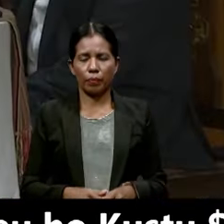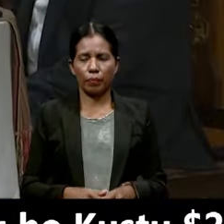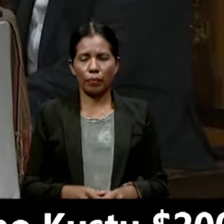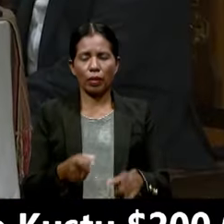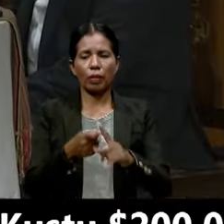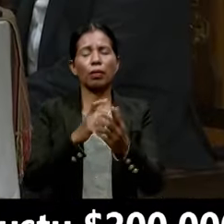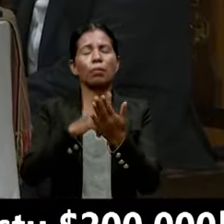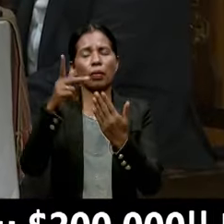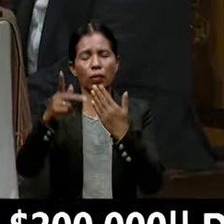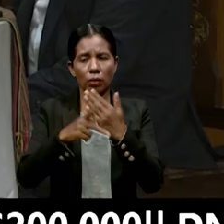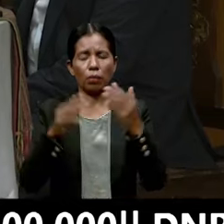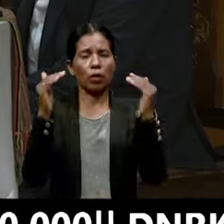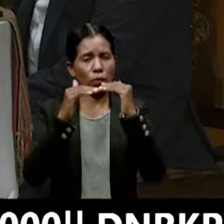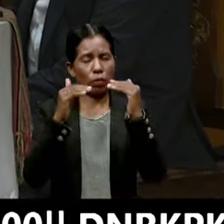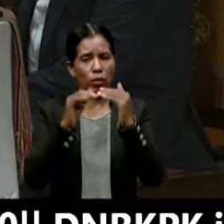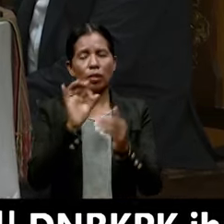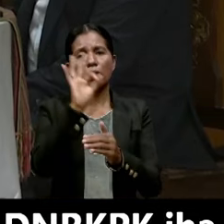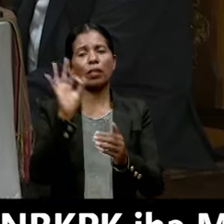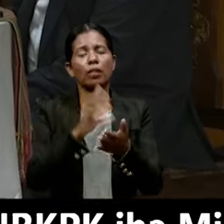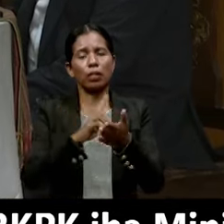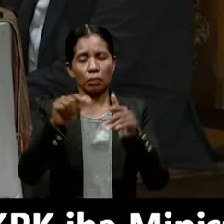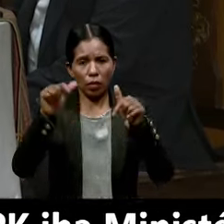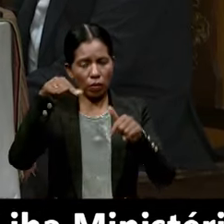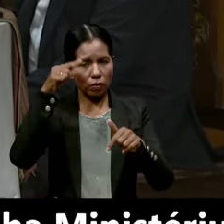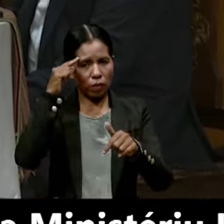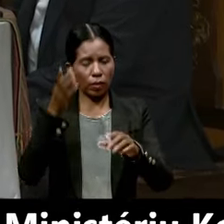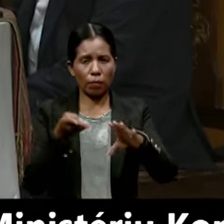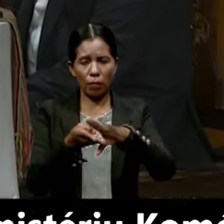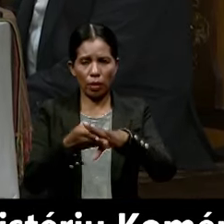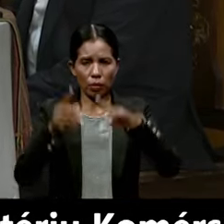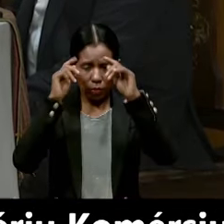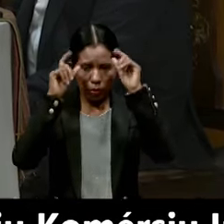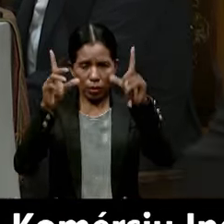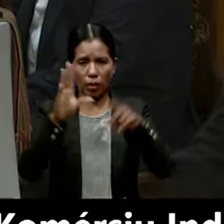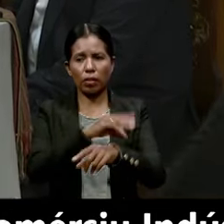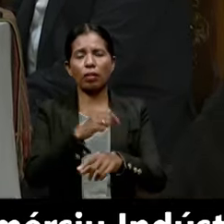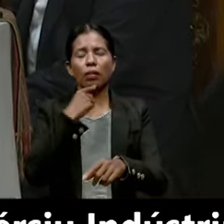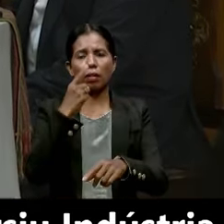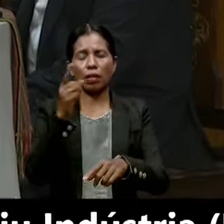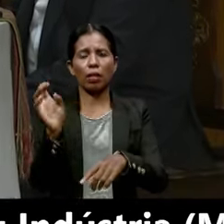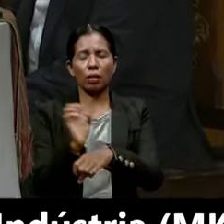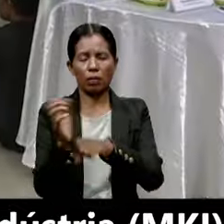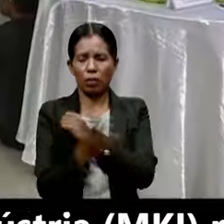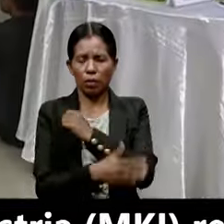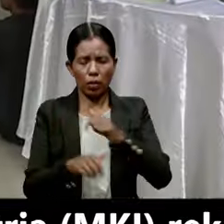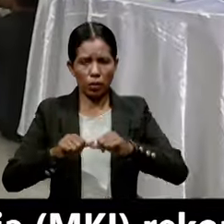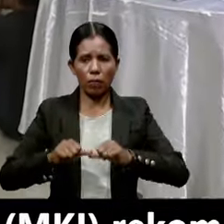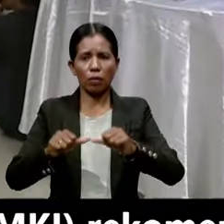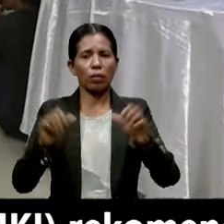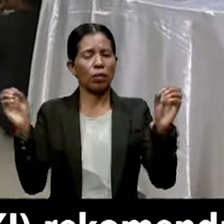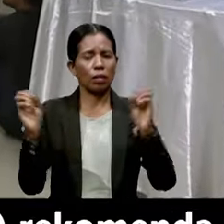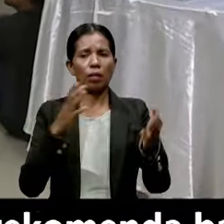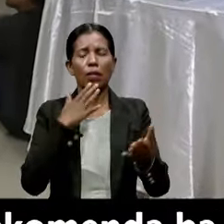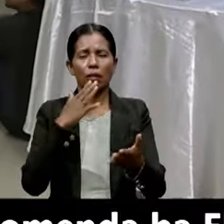Liusi programa Meet the Press sexta semana ne governador Banco Central Timor-Leste Elder López Ateten economia railaran continua la